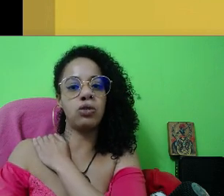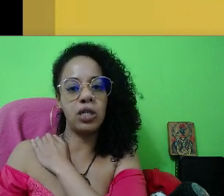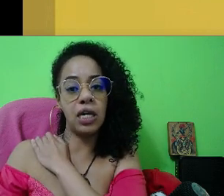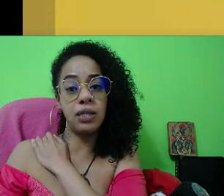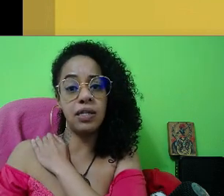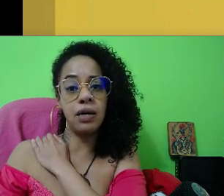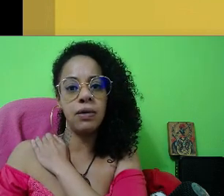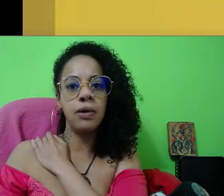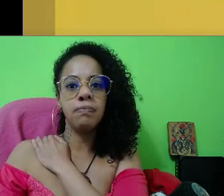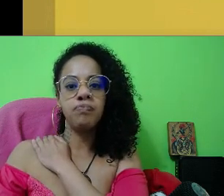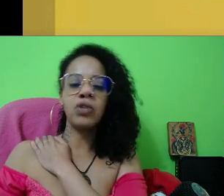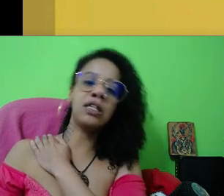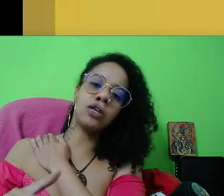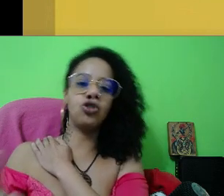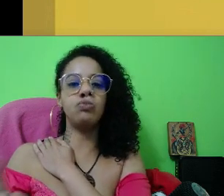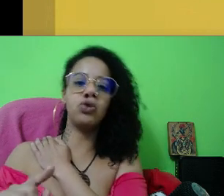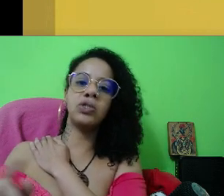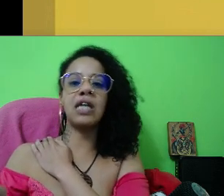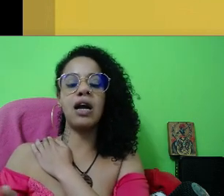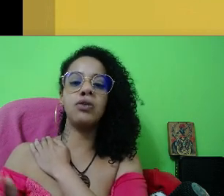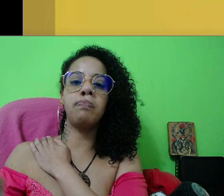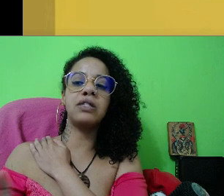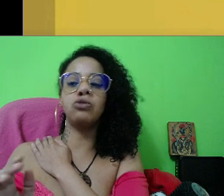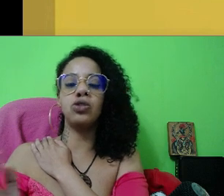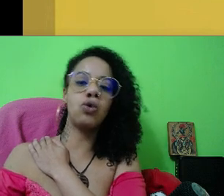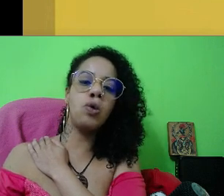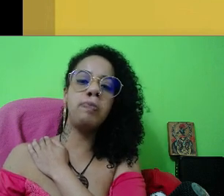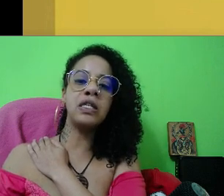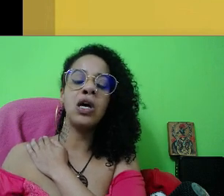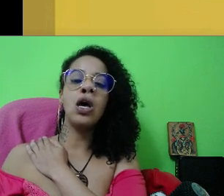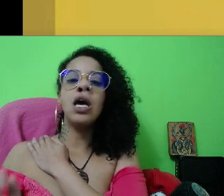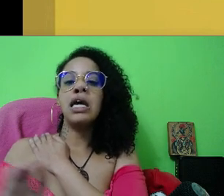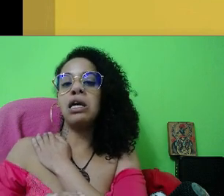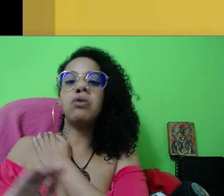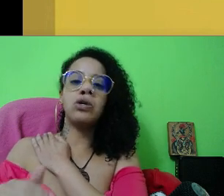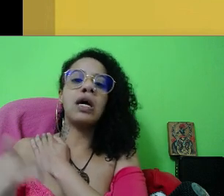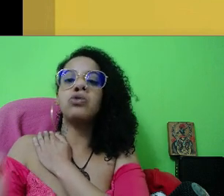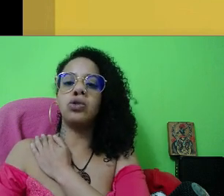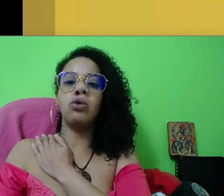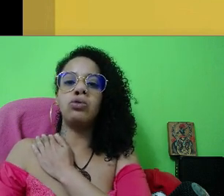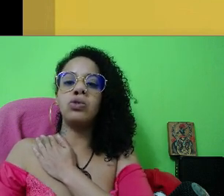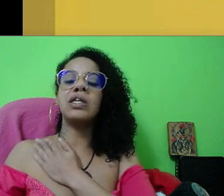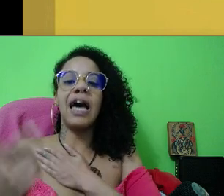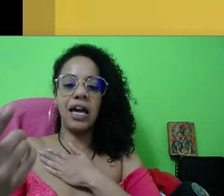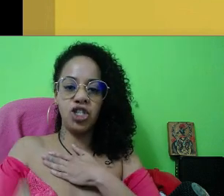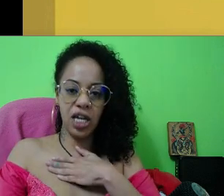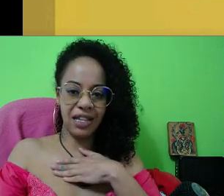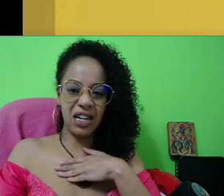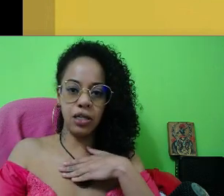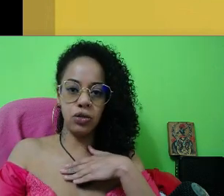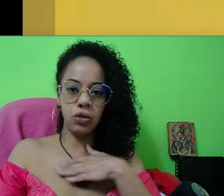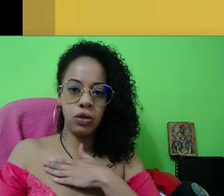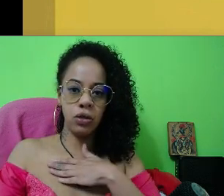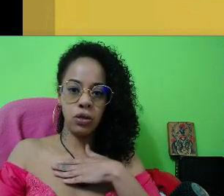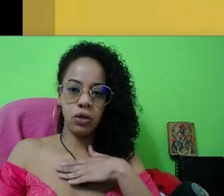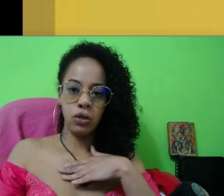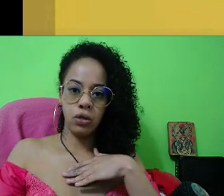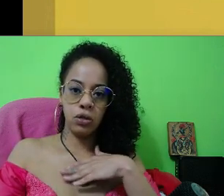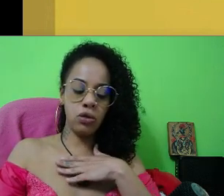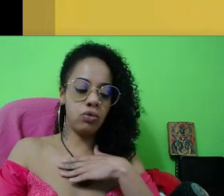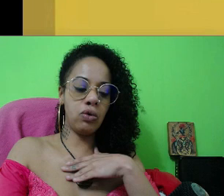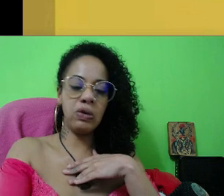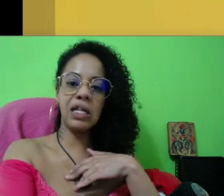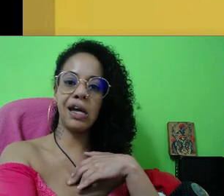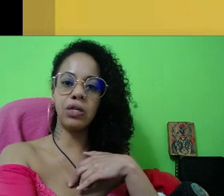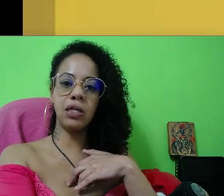você é só uma discordância e tá todo mundo certo passam desculpas e quando é com os outros é te atacando